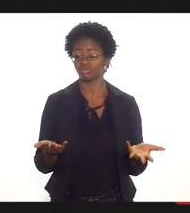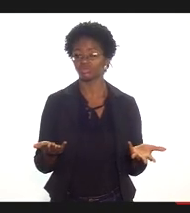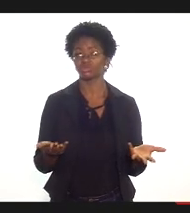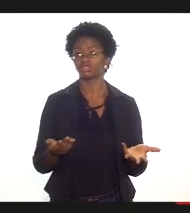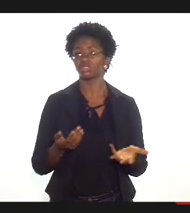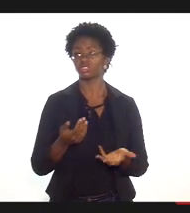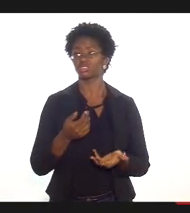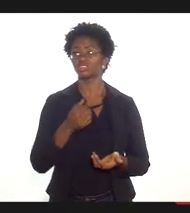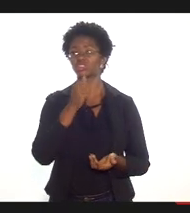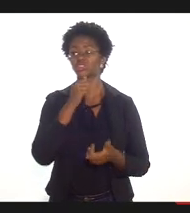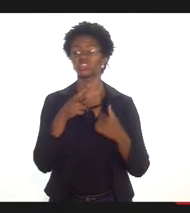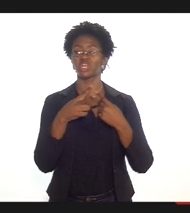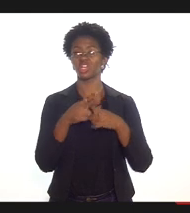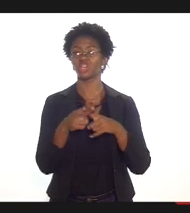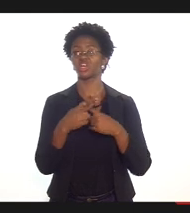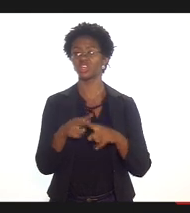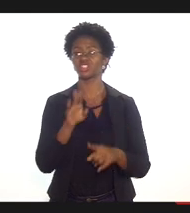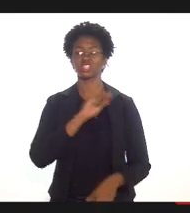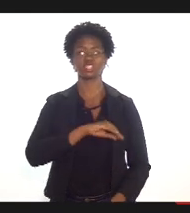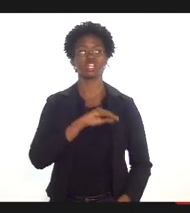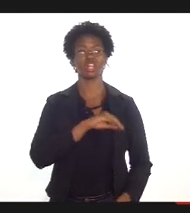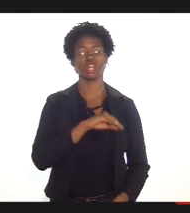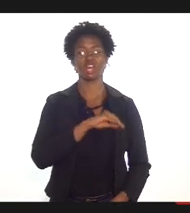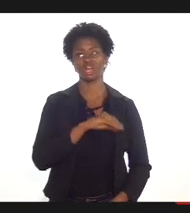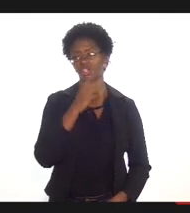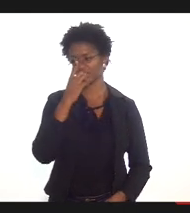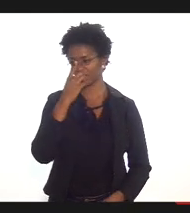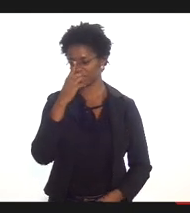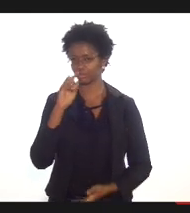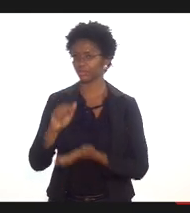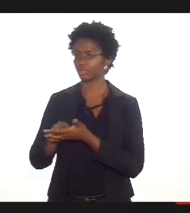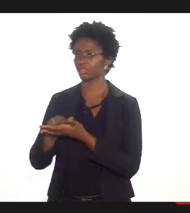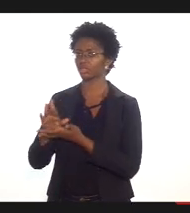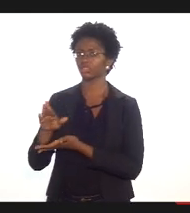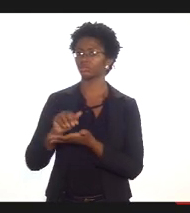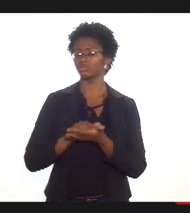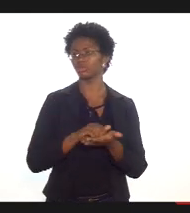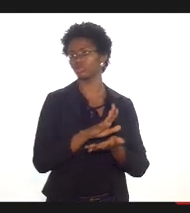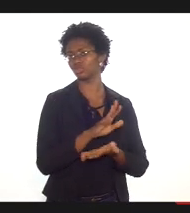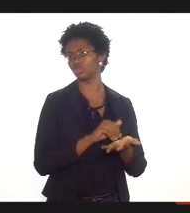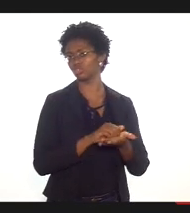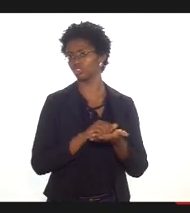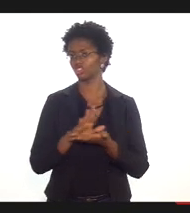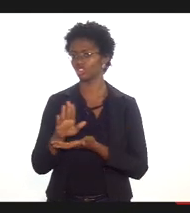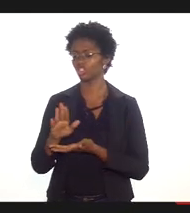sem reajuste salarial, sendo demitidos, né?